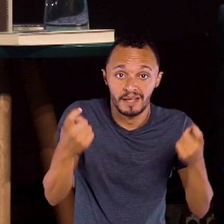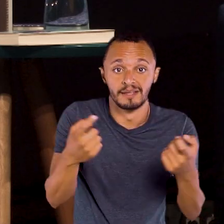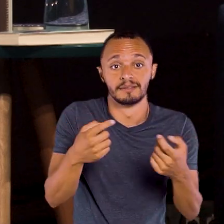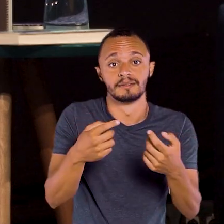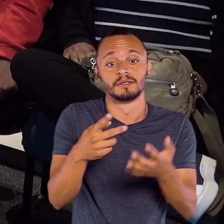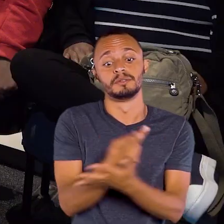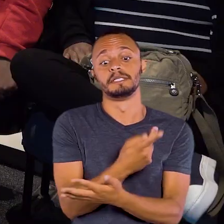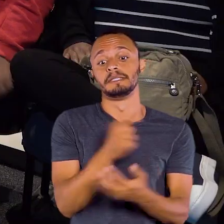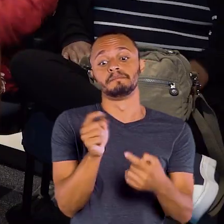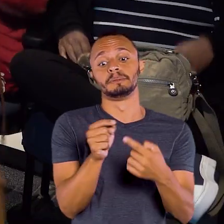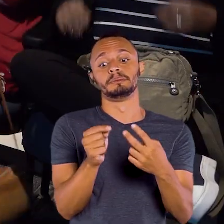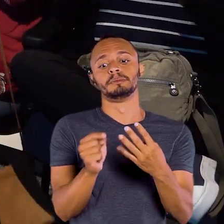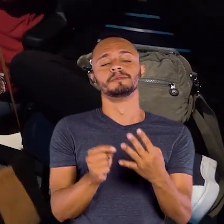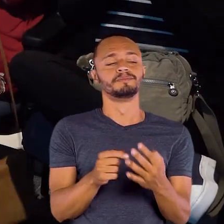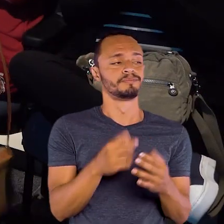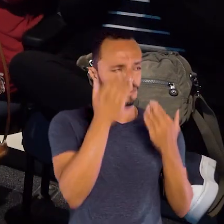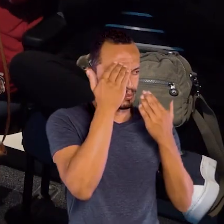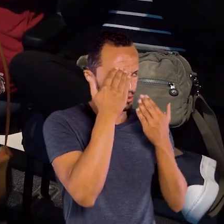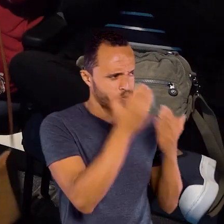brigadíssimo, Eliana.